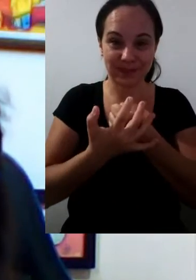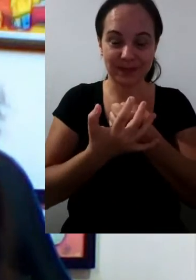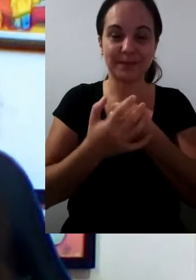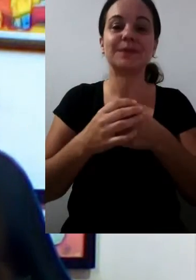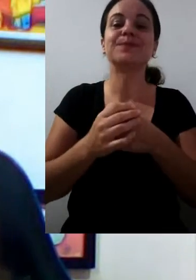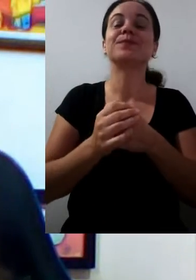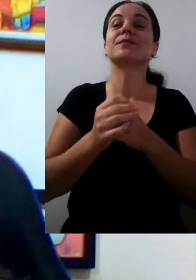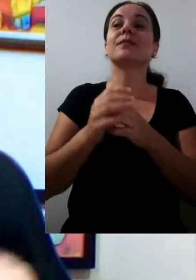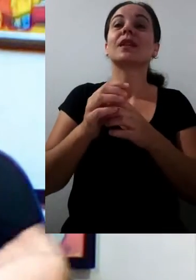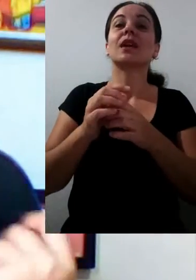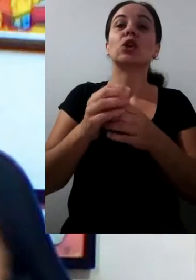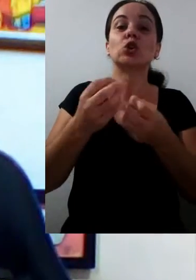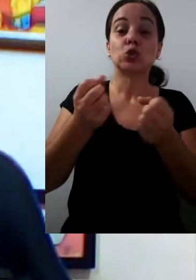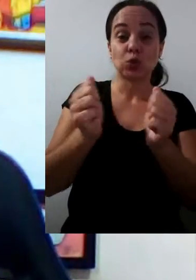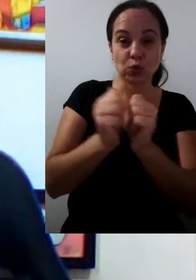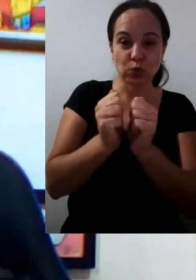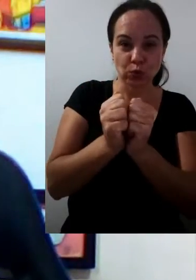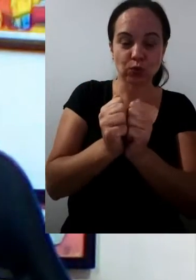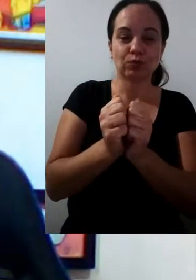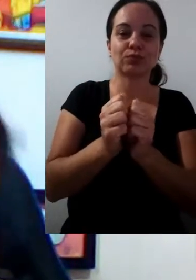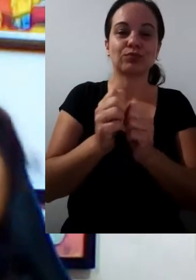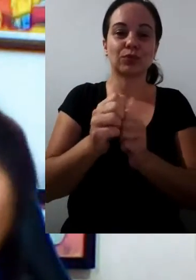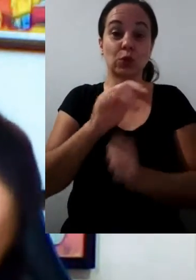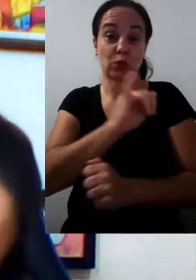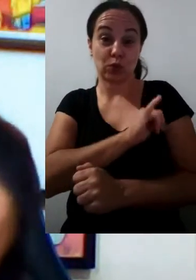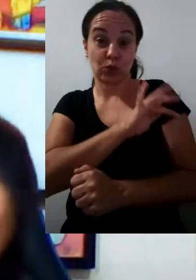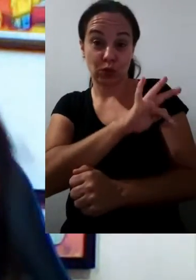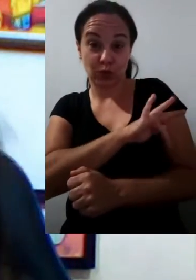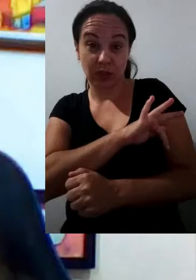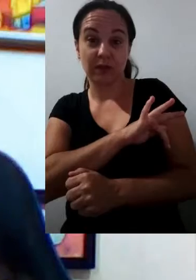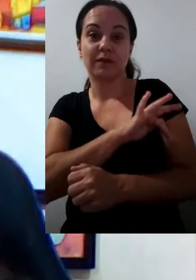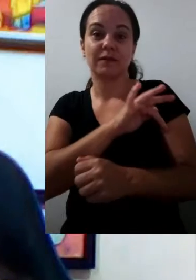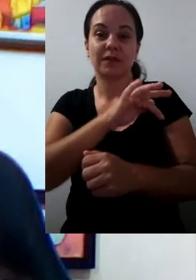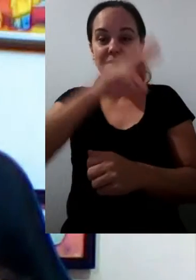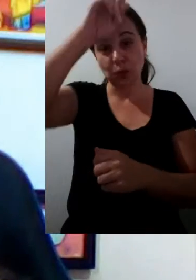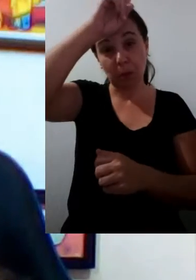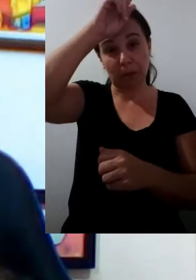integrados ao ensino médio do Instituto Federal Farroupilha, Campus Santo Ângelo.